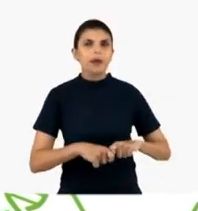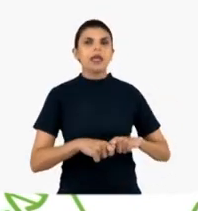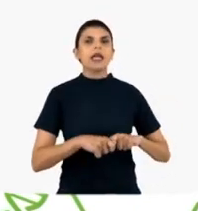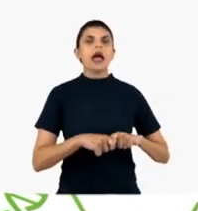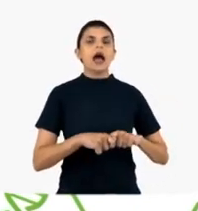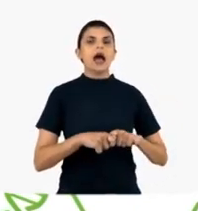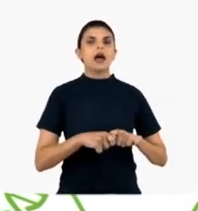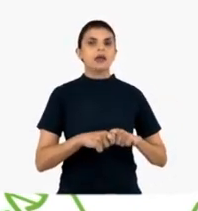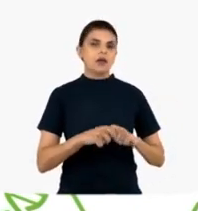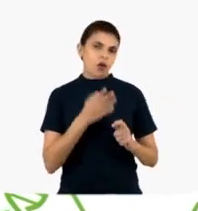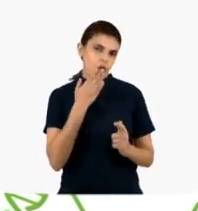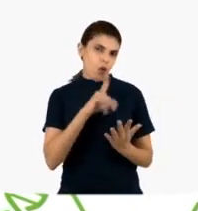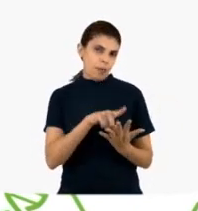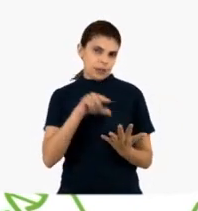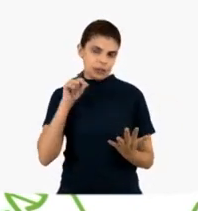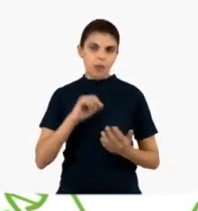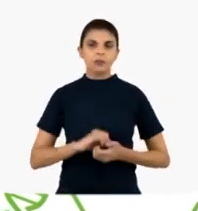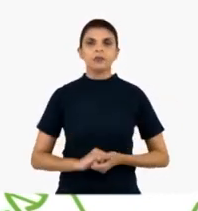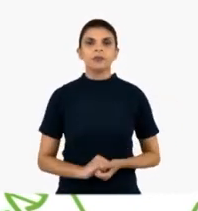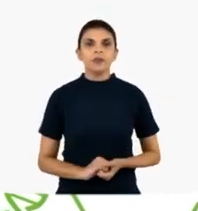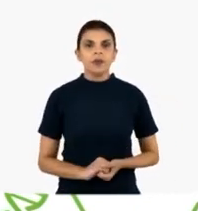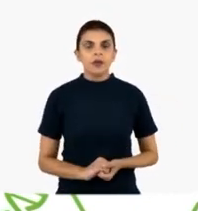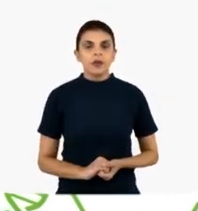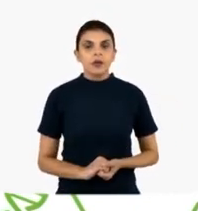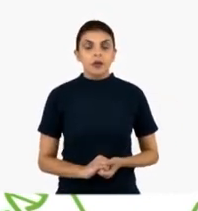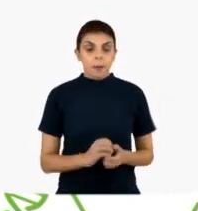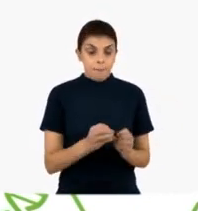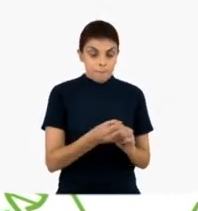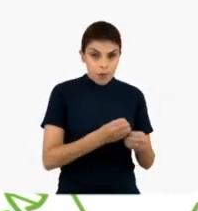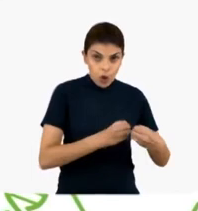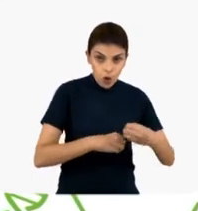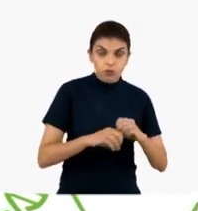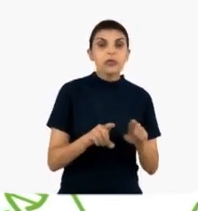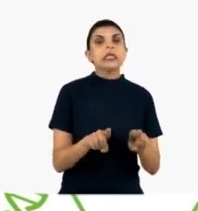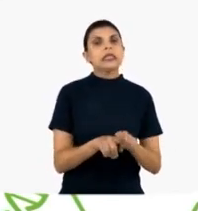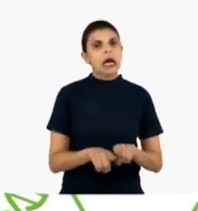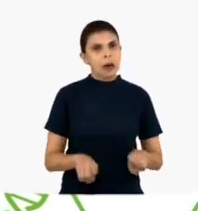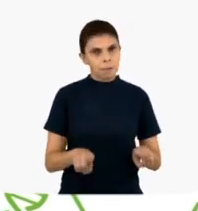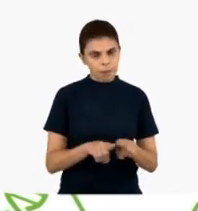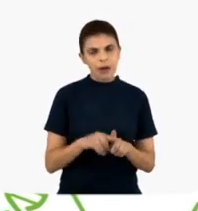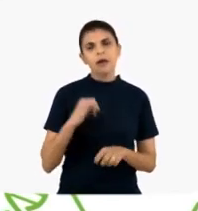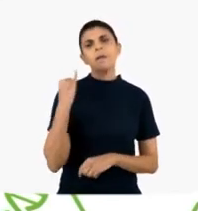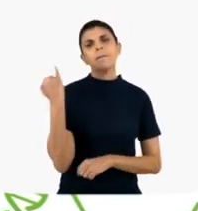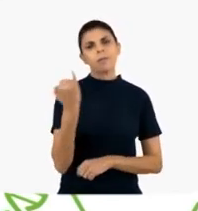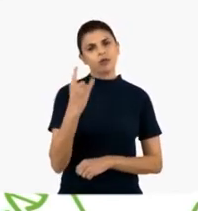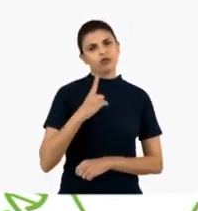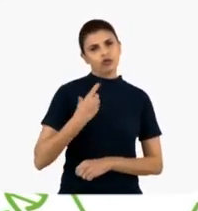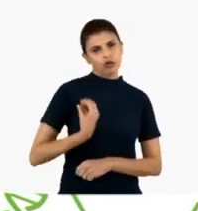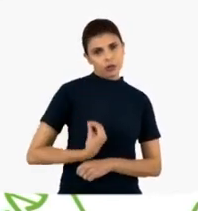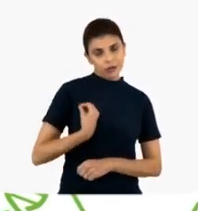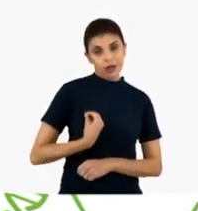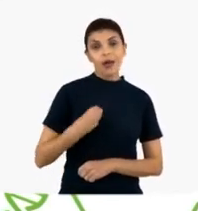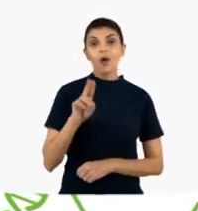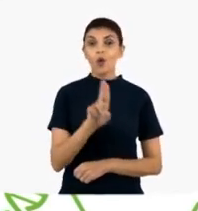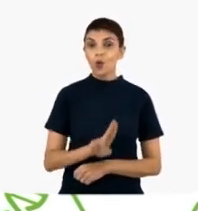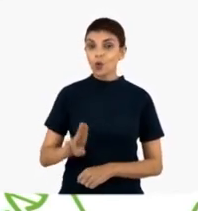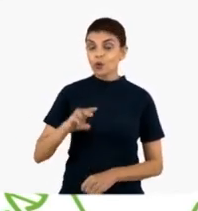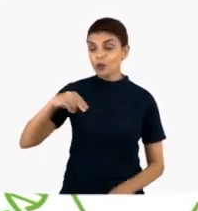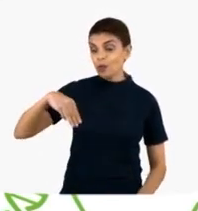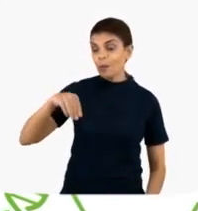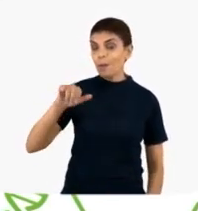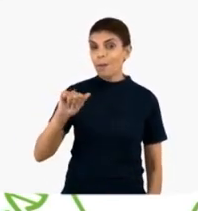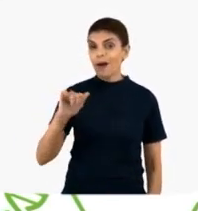possibilidade ou nossa única opção. O nosso microorganismo também é importante que tenha o uso